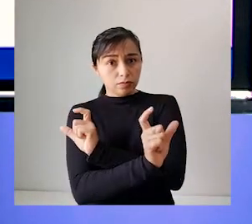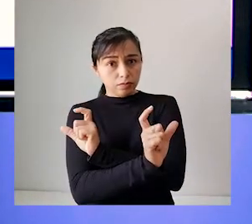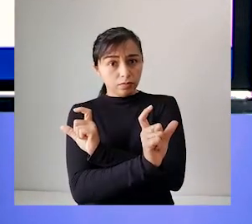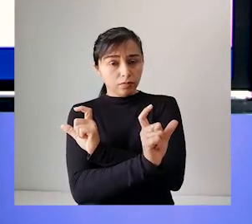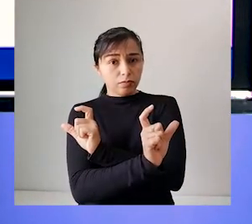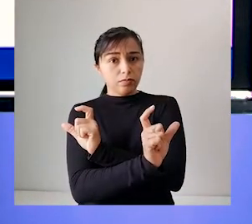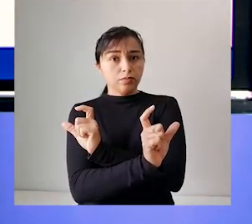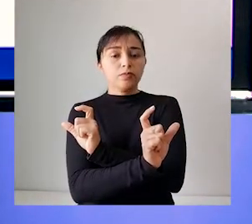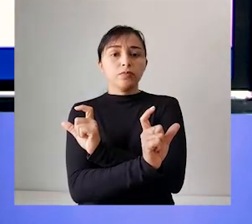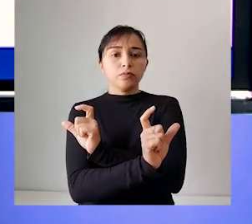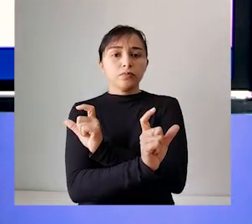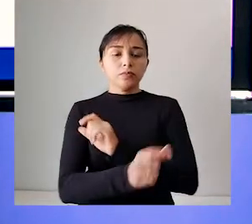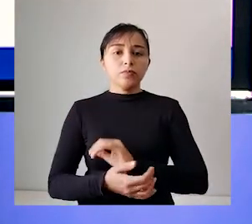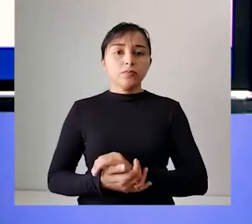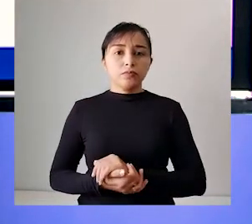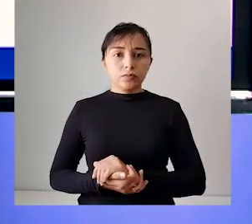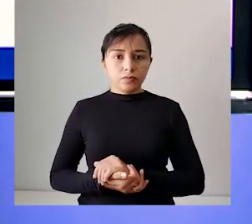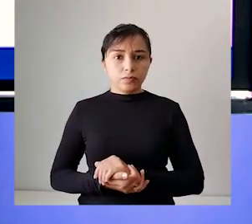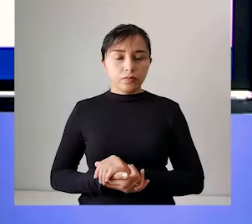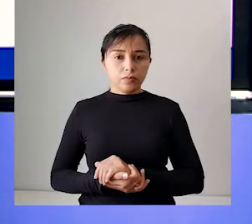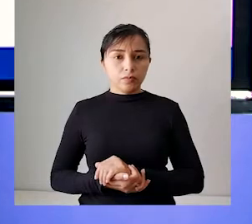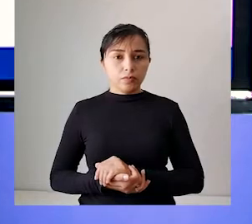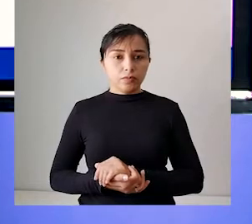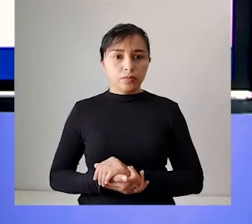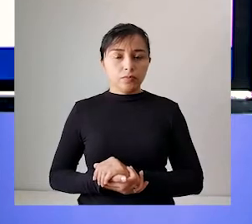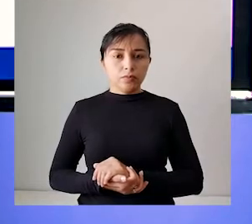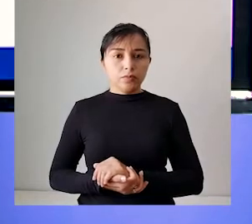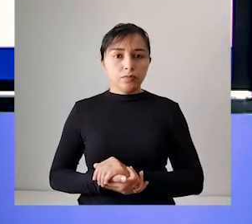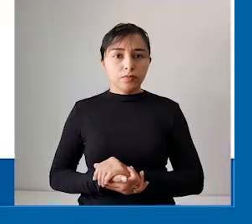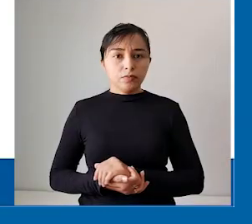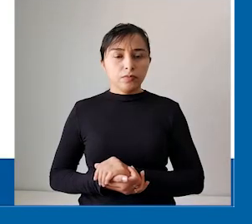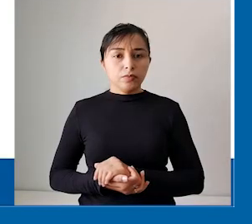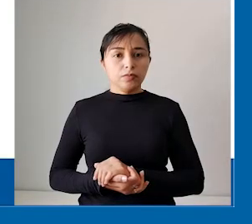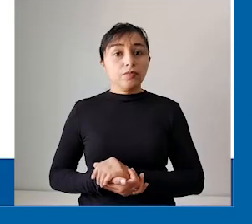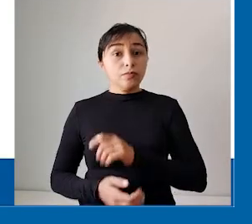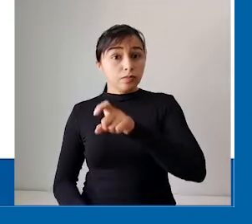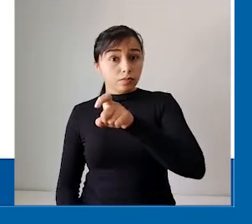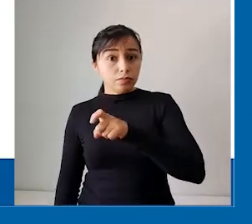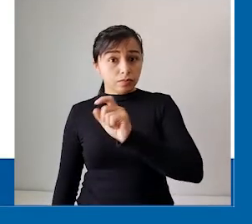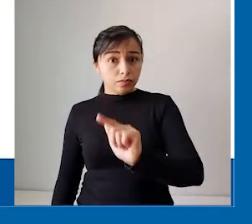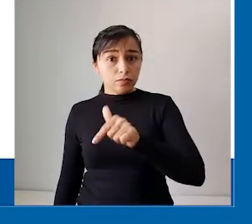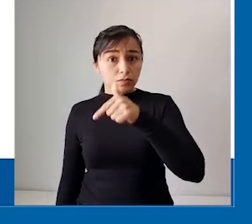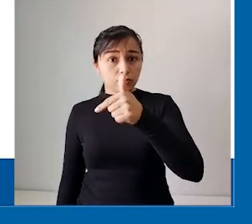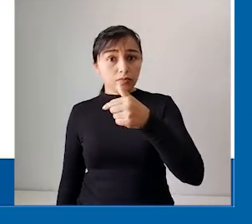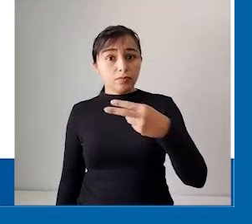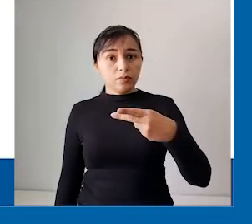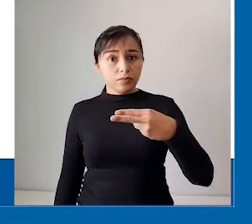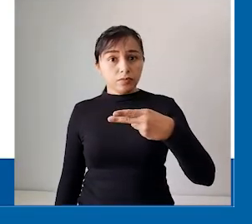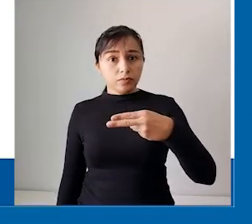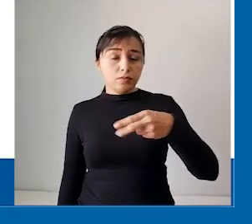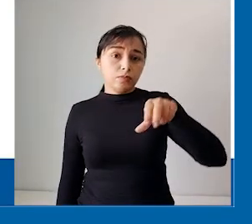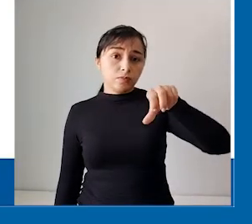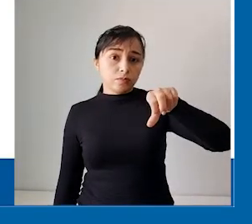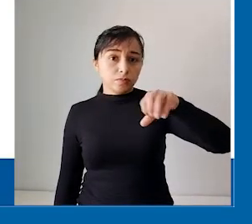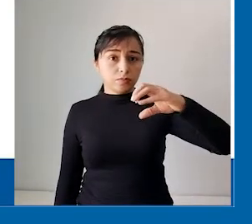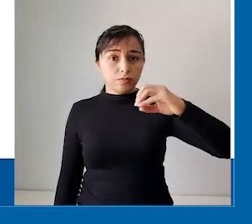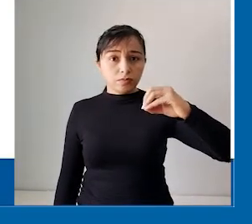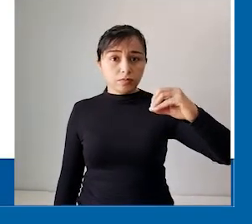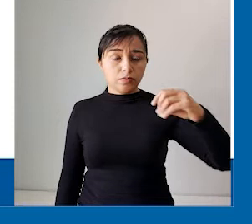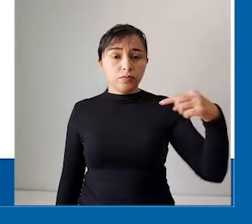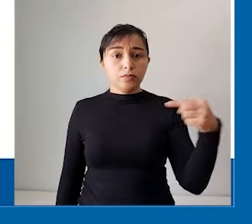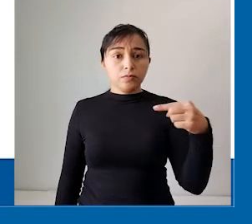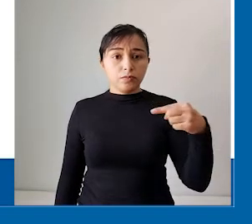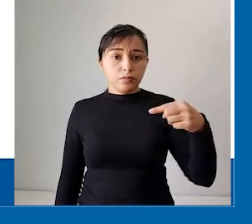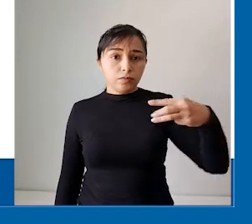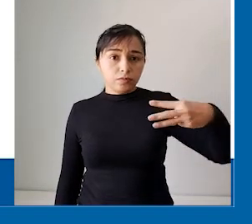vai para o outro lado. E aí como que vai ficar isso? Vai ficar x ao quadrado é igual a 900